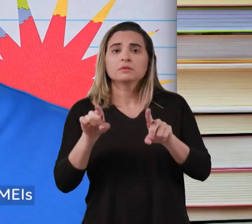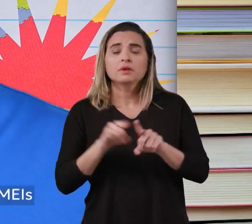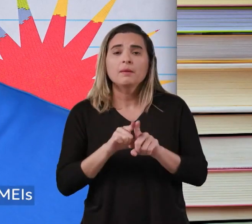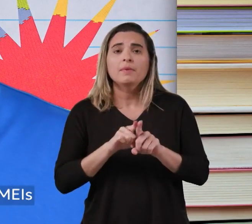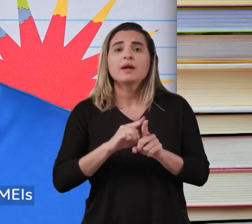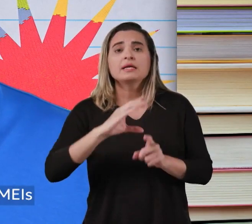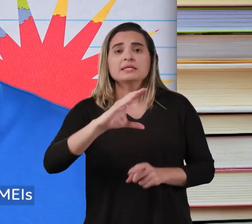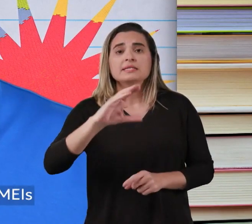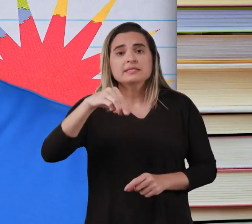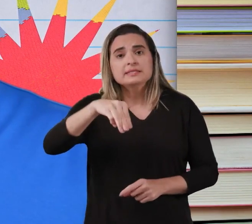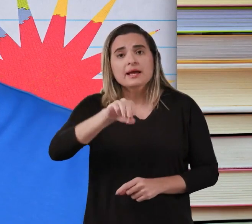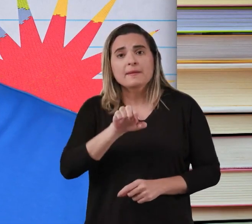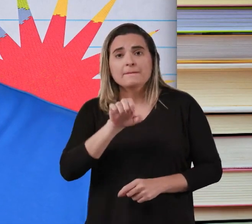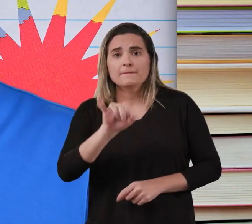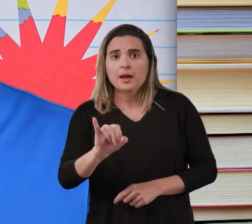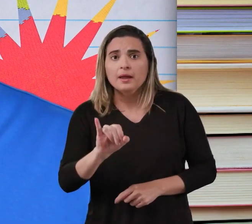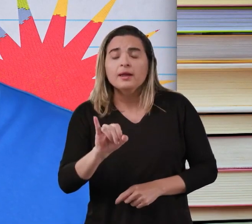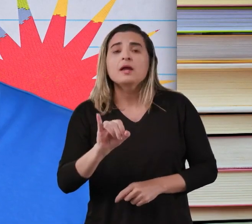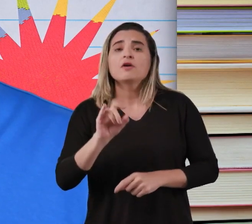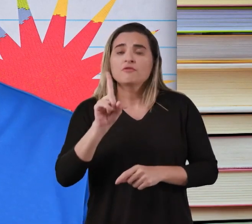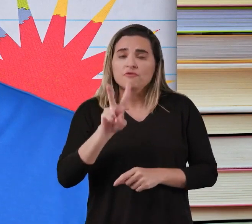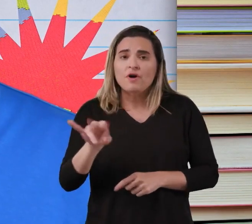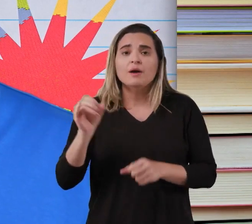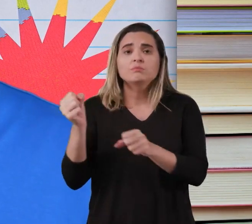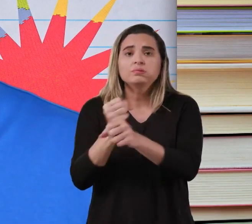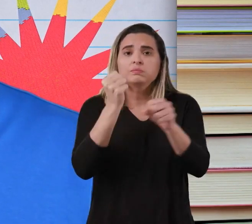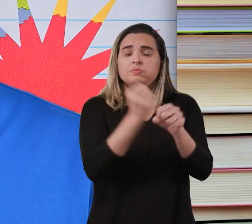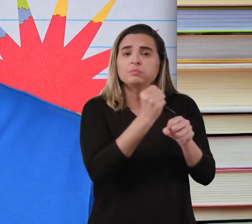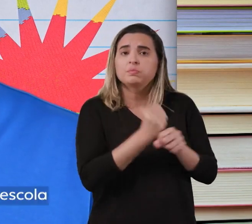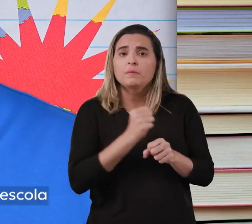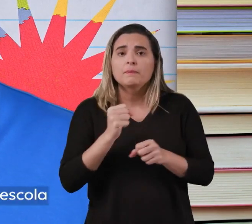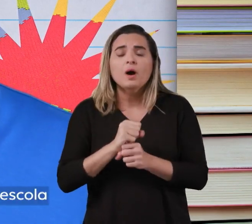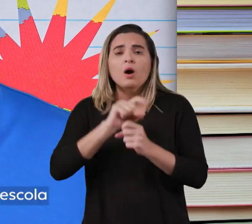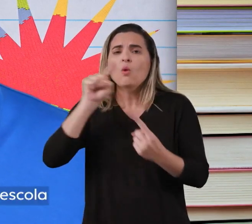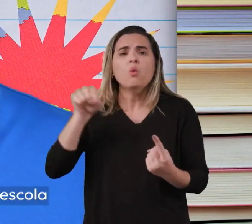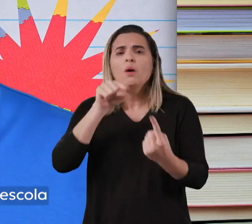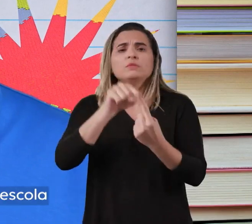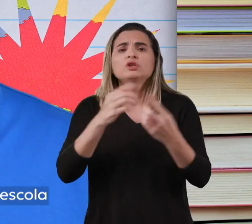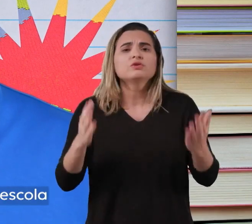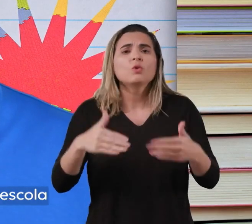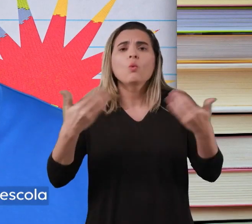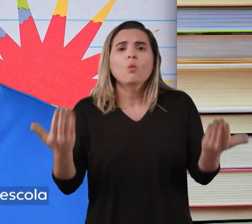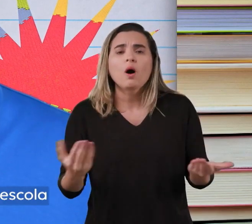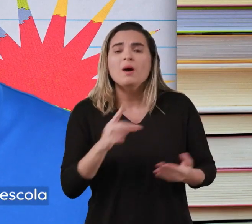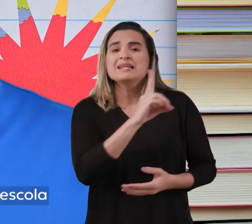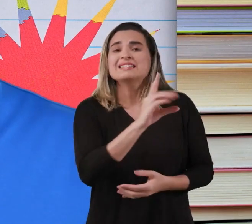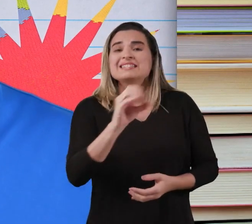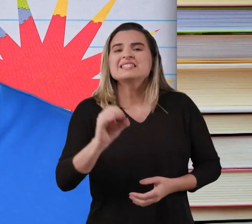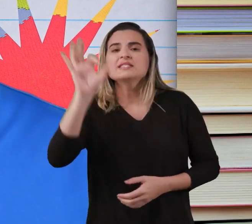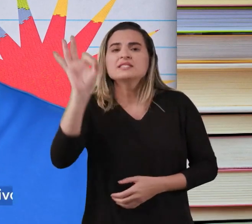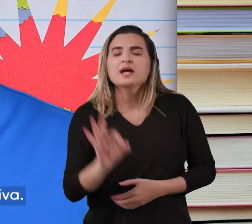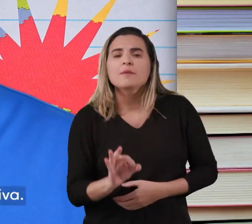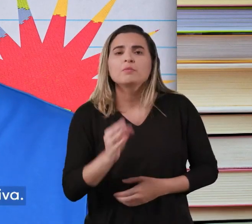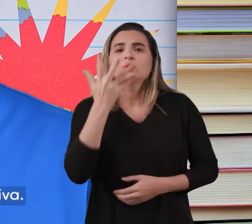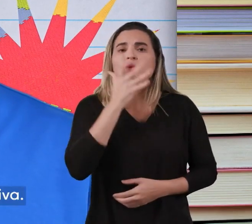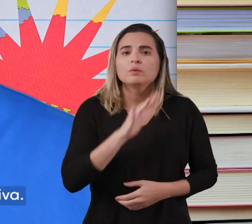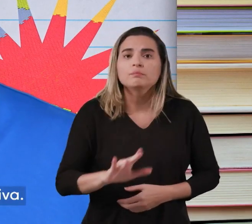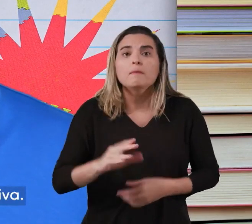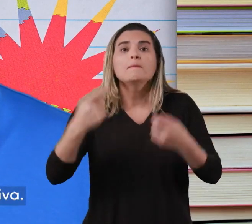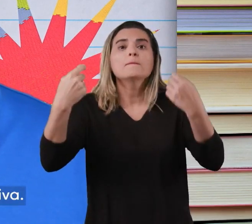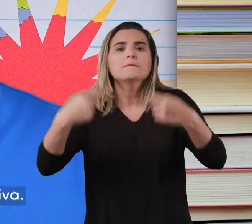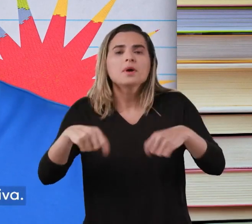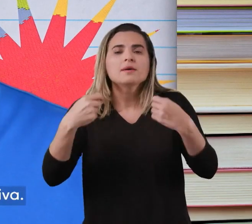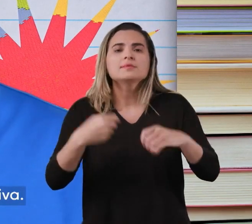plantaremos novos CMEs nas regiões de maior demanda, para cumprir a meta de colocar na escola 100%